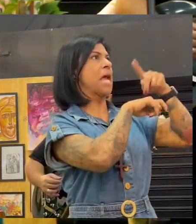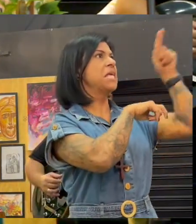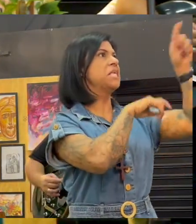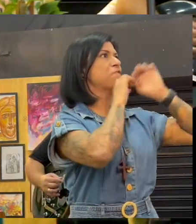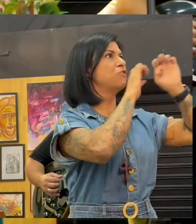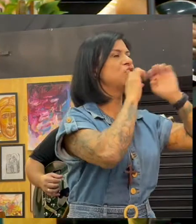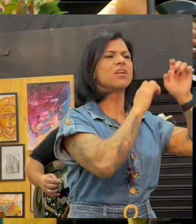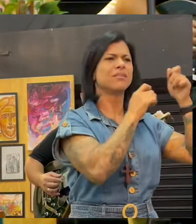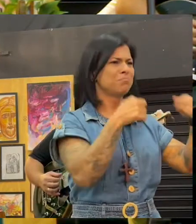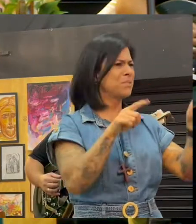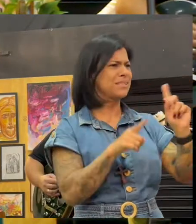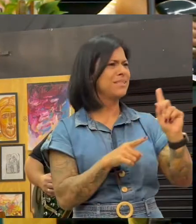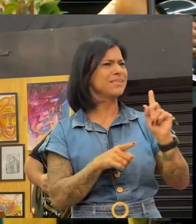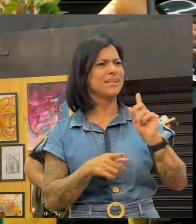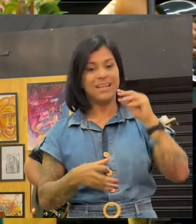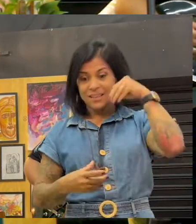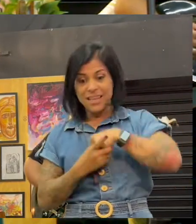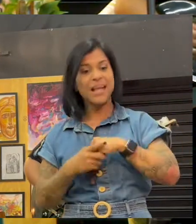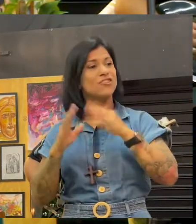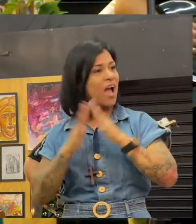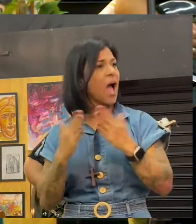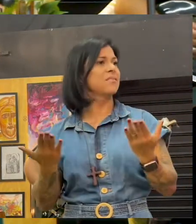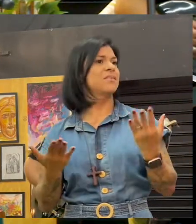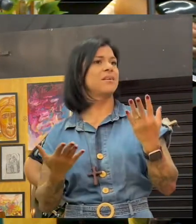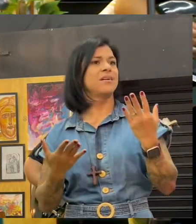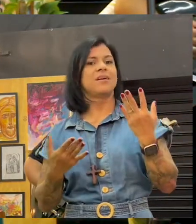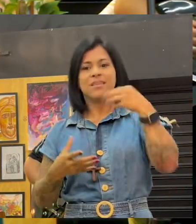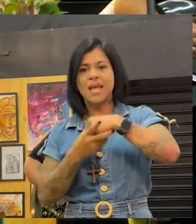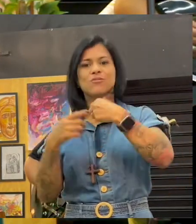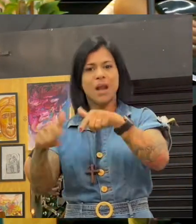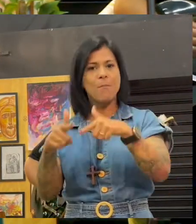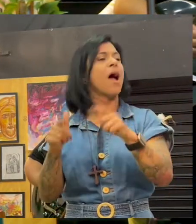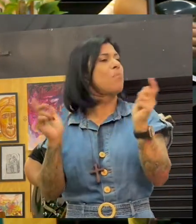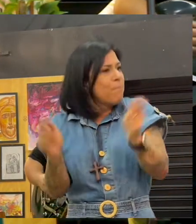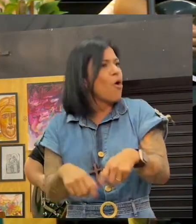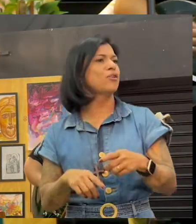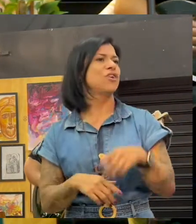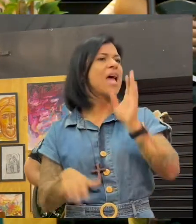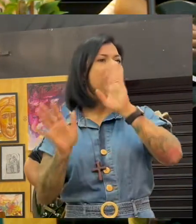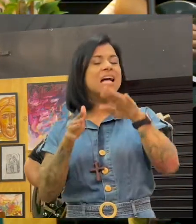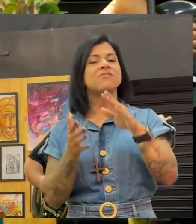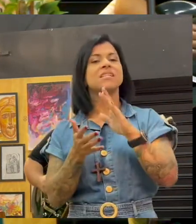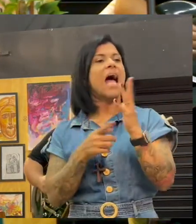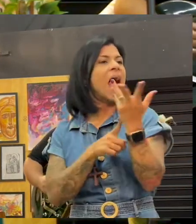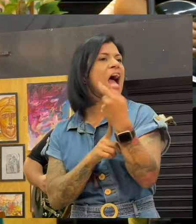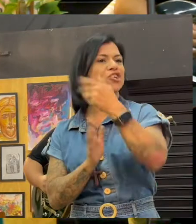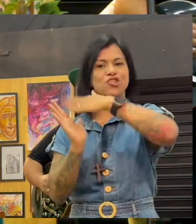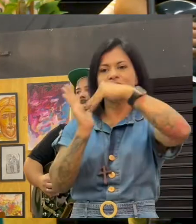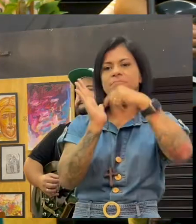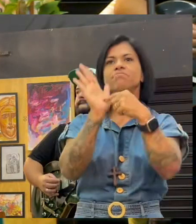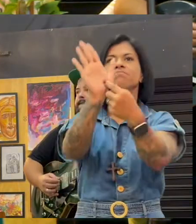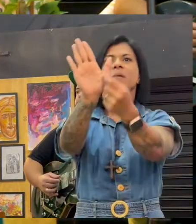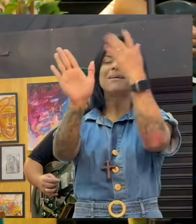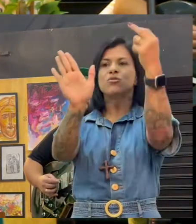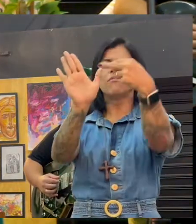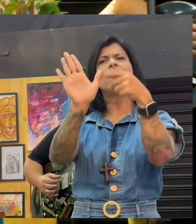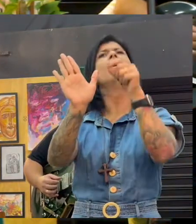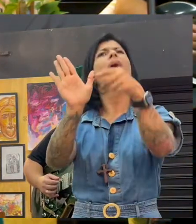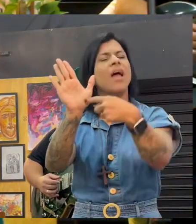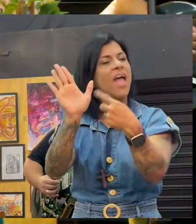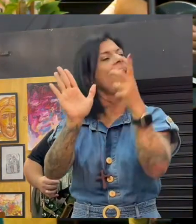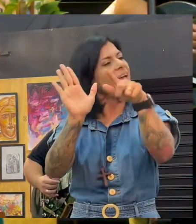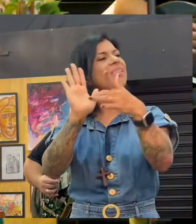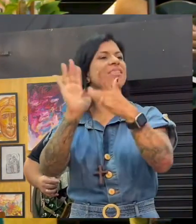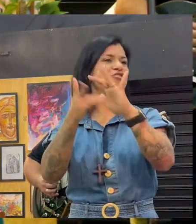para ser missionário. Você precisa ser missionário onde você está também. Na sua arte, ouvindo as pessoas lá, sendo